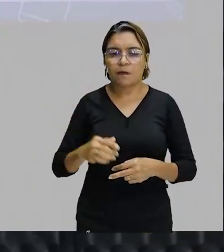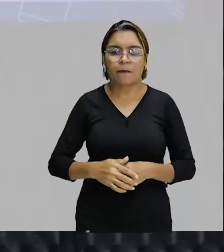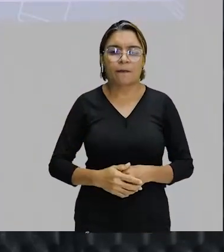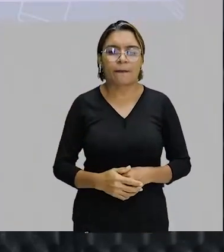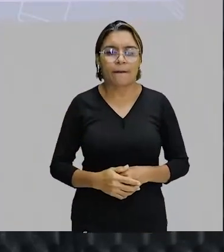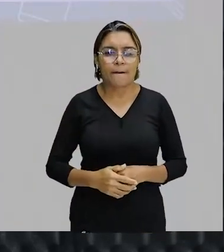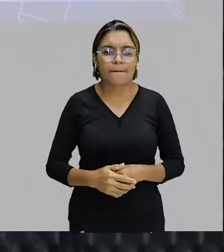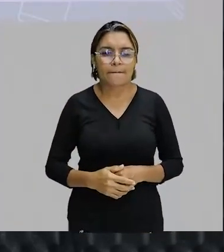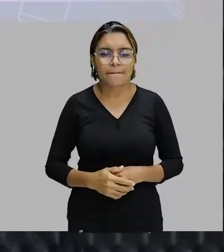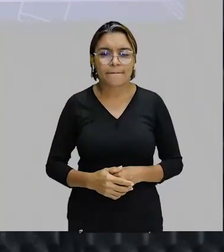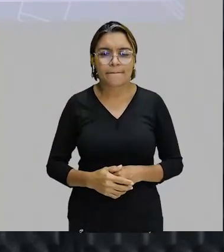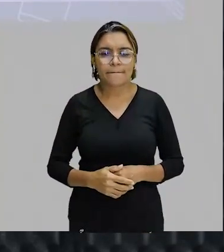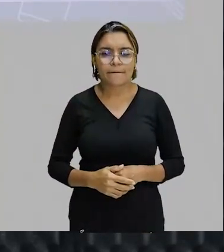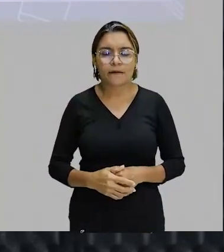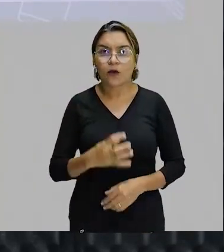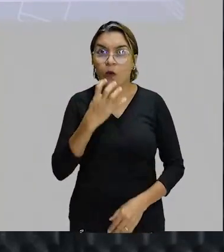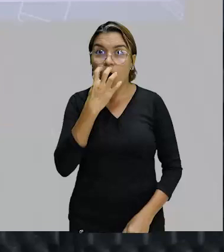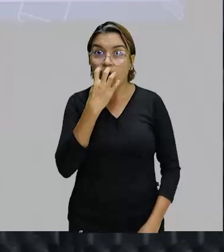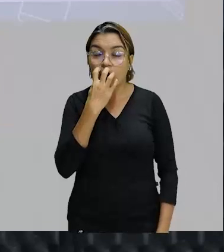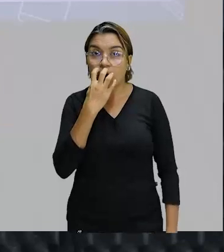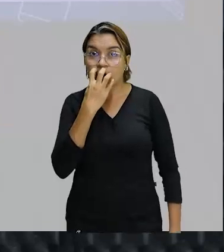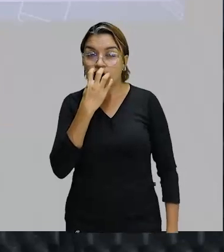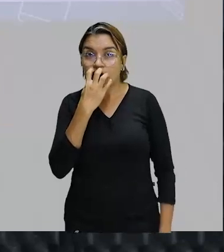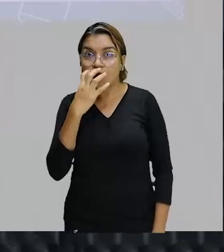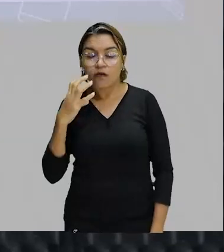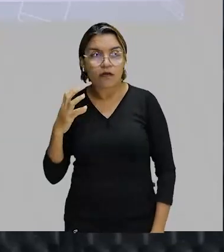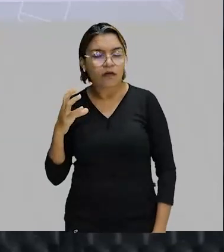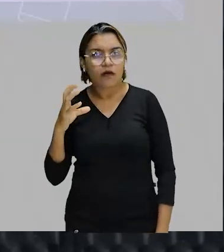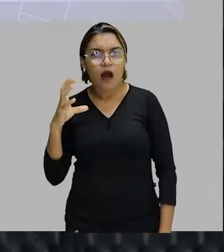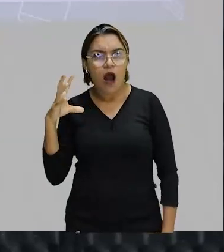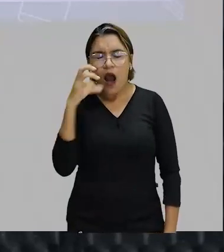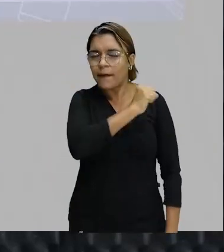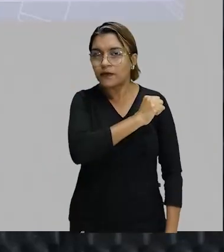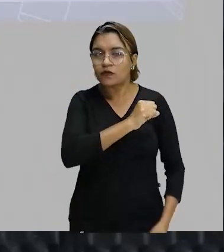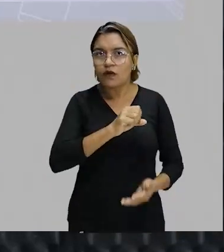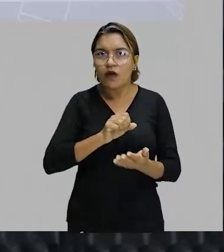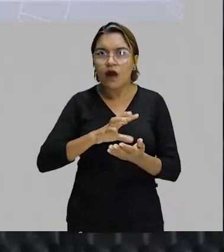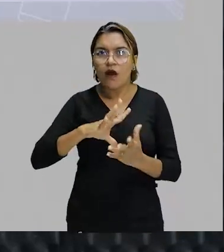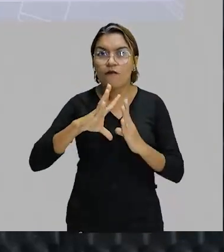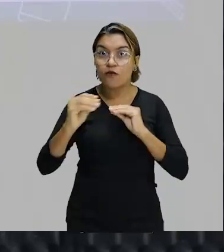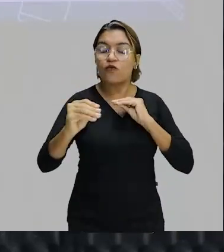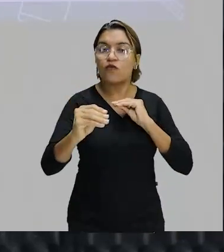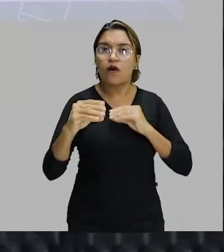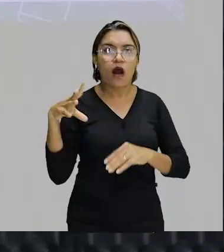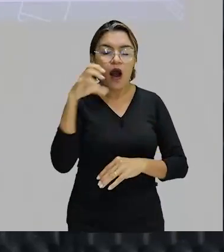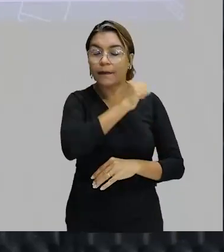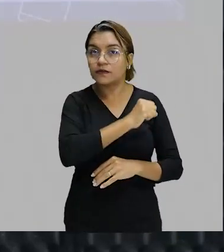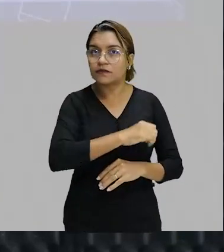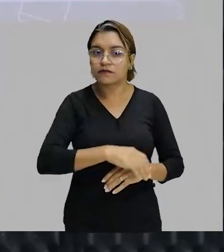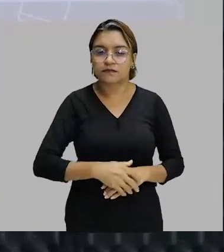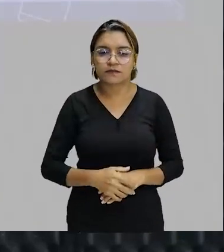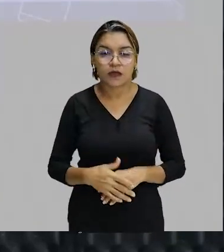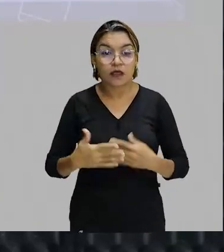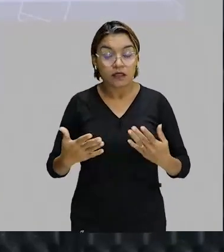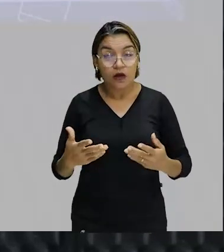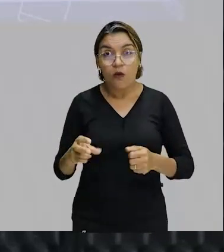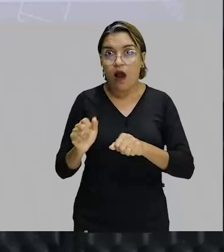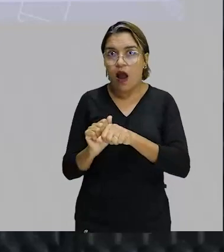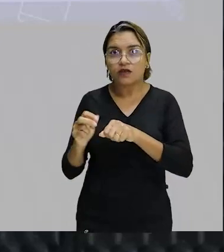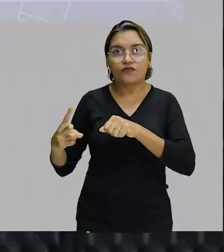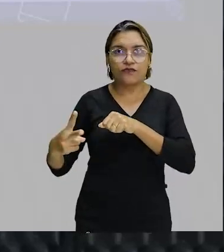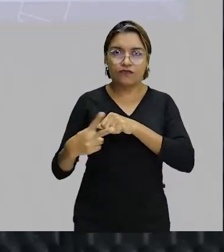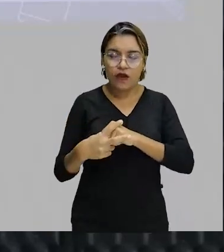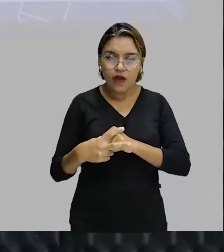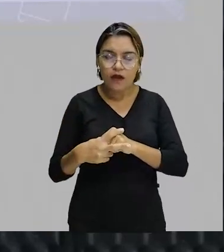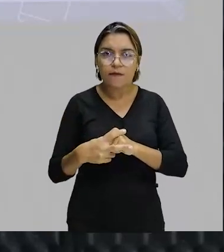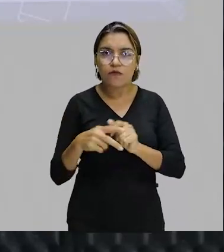De repente, o cachorro fugiu. Então, aqui eu tenho exemplos de advérbios posicionados no início